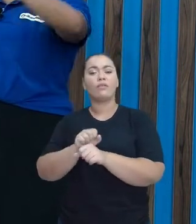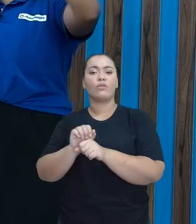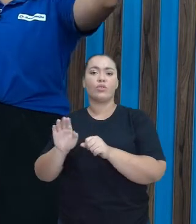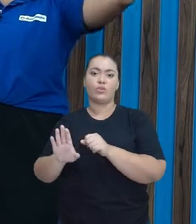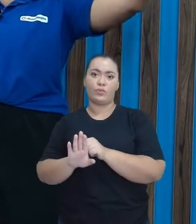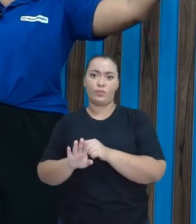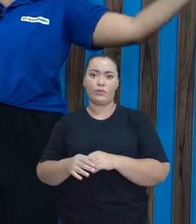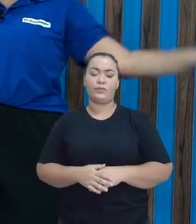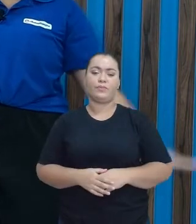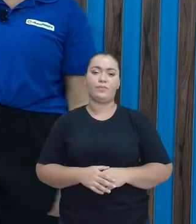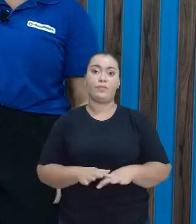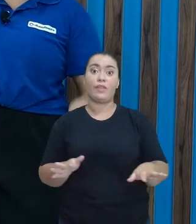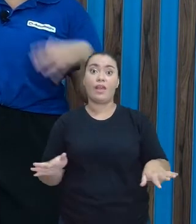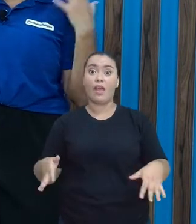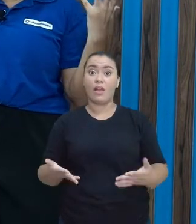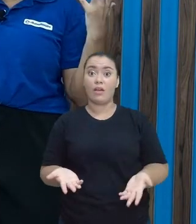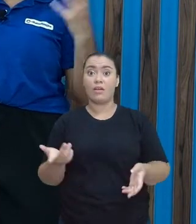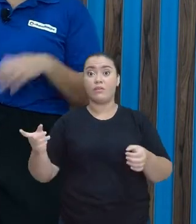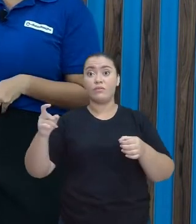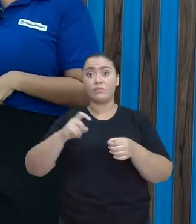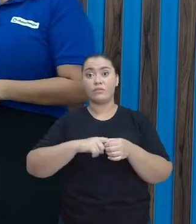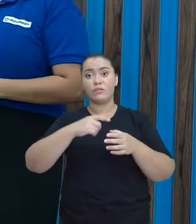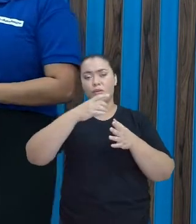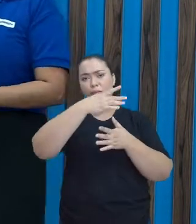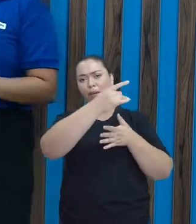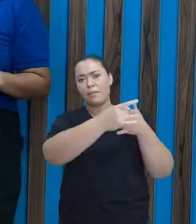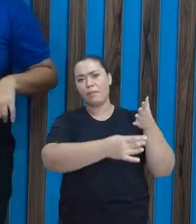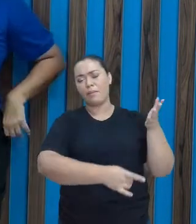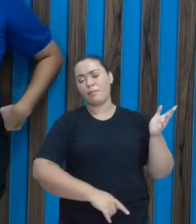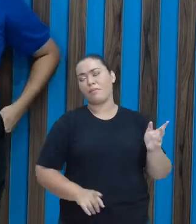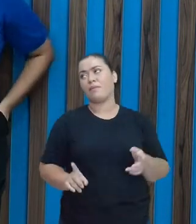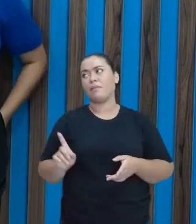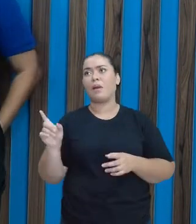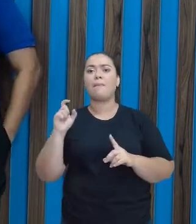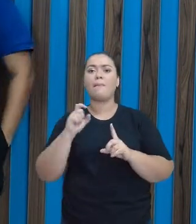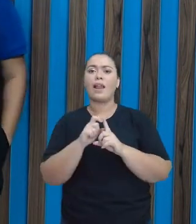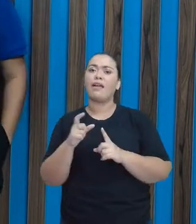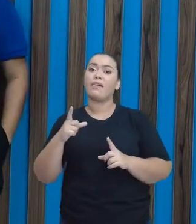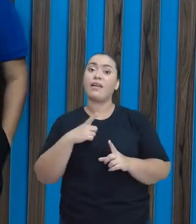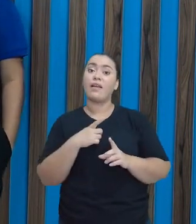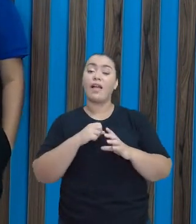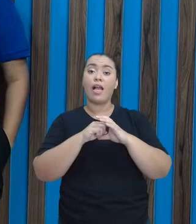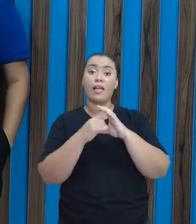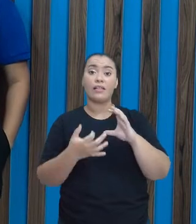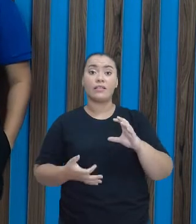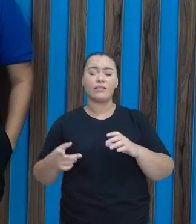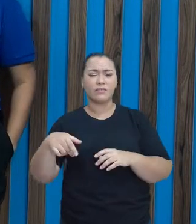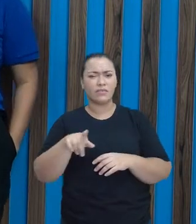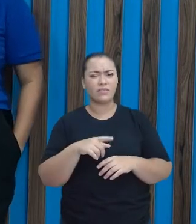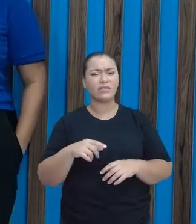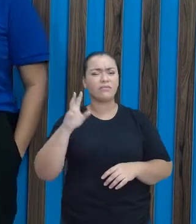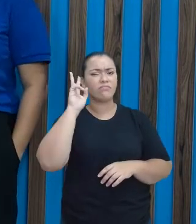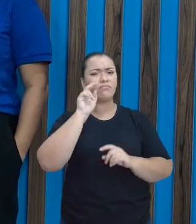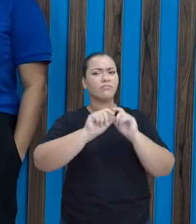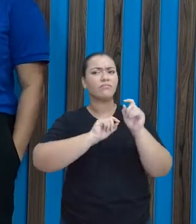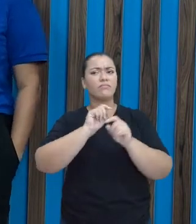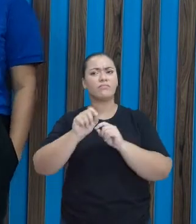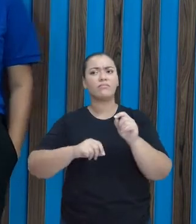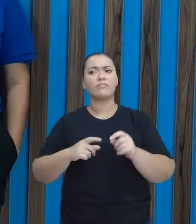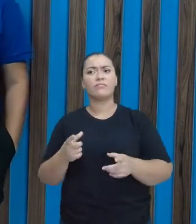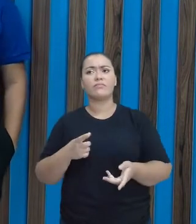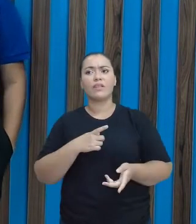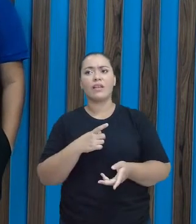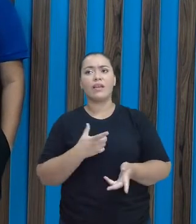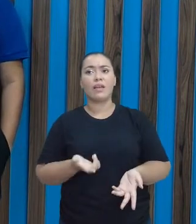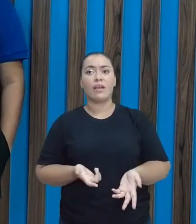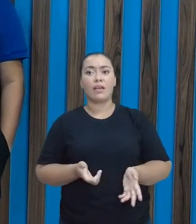Voltando àquele rol de palavras que dão característica, vocês lembram que eu falei que as palavras aqui que não estavam em